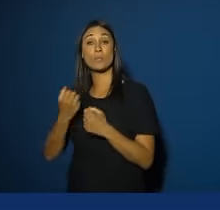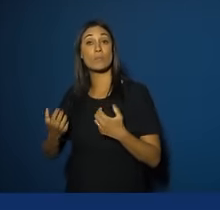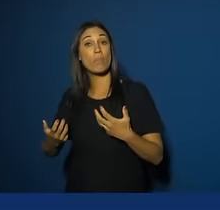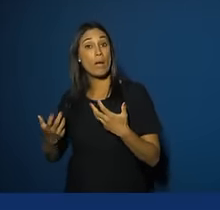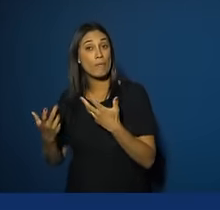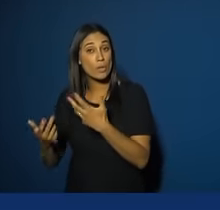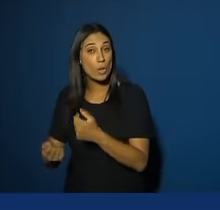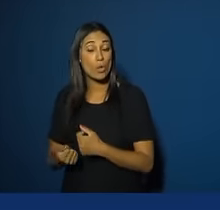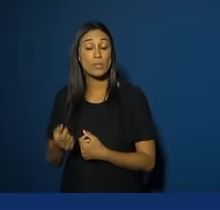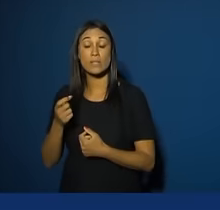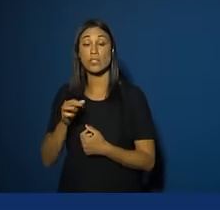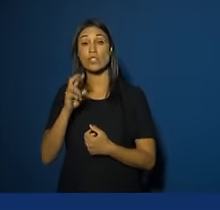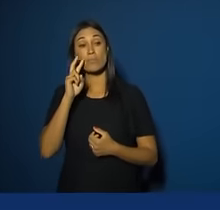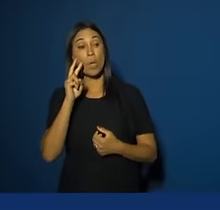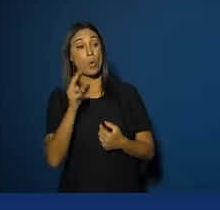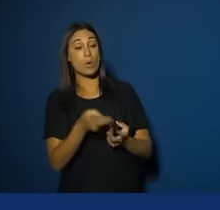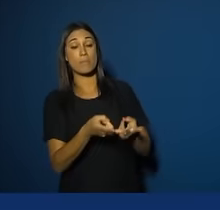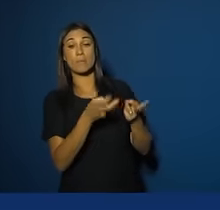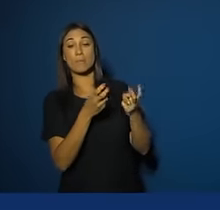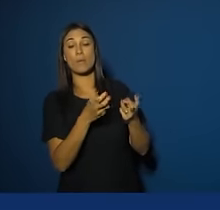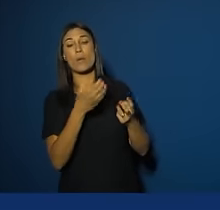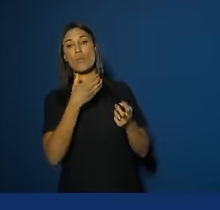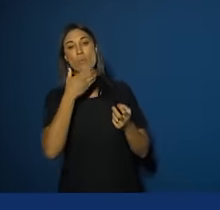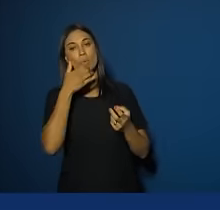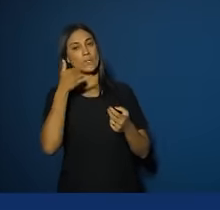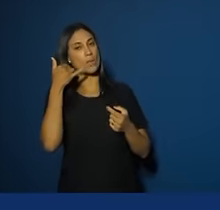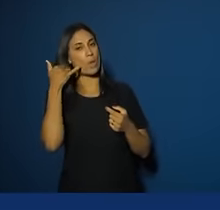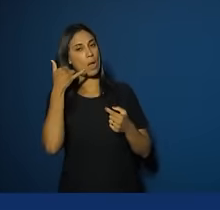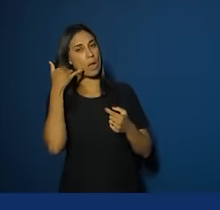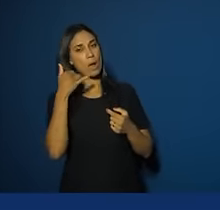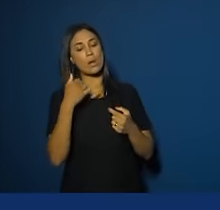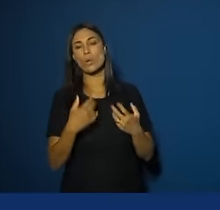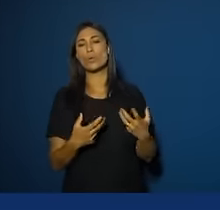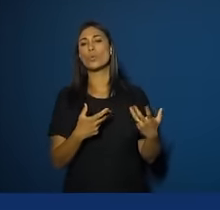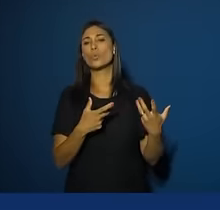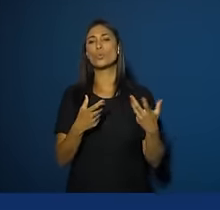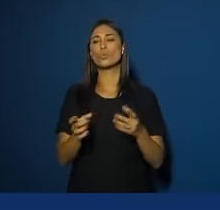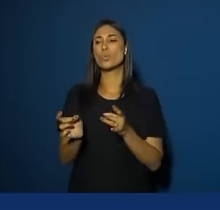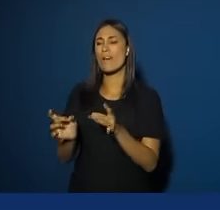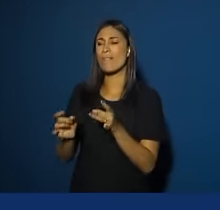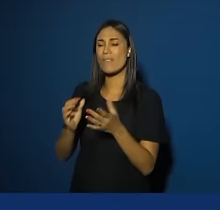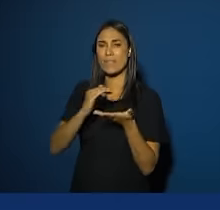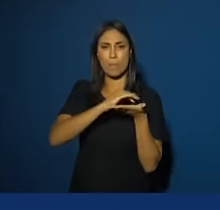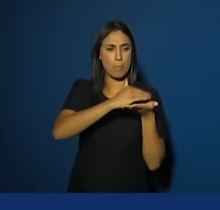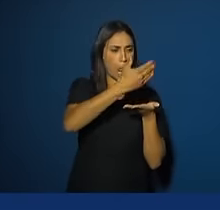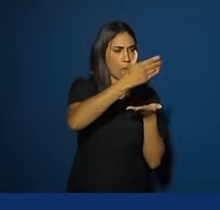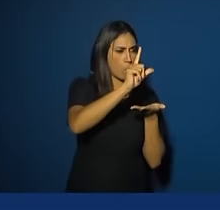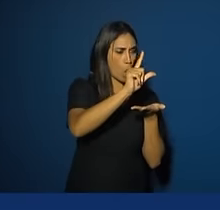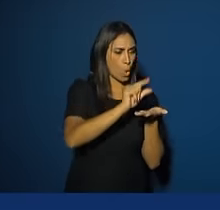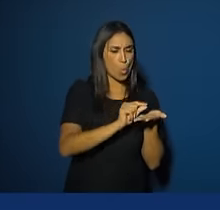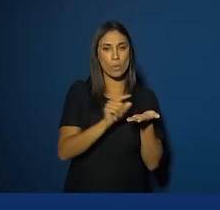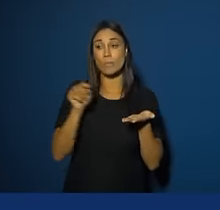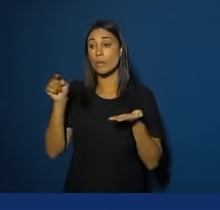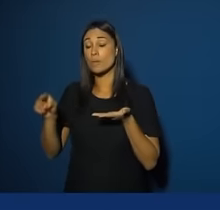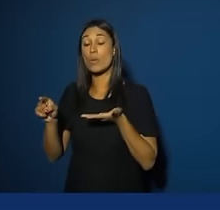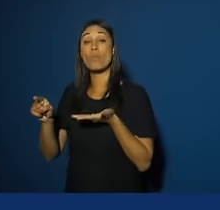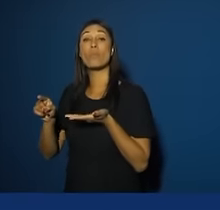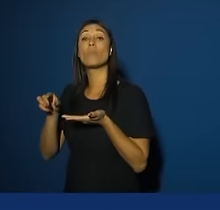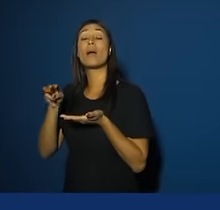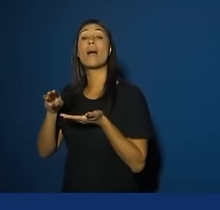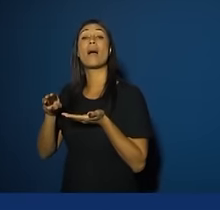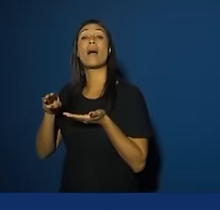fantásticos. E se a gente olhar com um smartphone, com tudo, com a venda de computador caindo, o lucro da Microsoft não para de